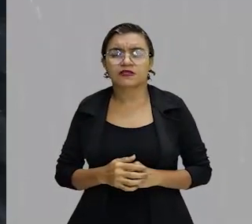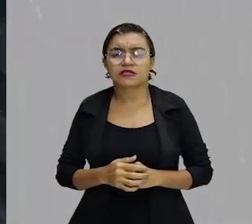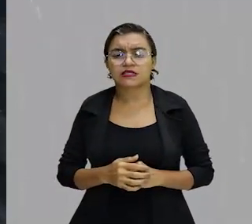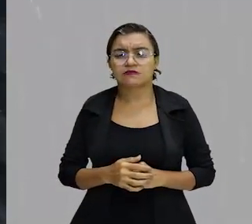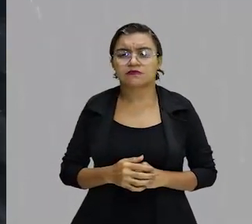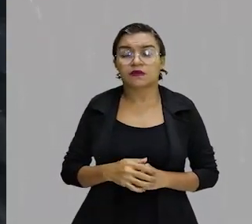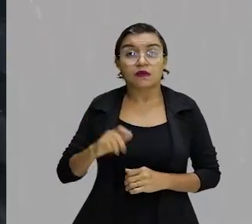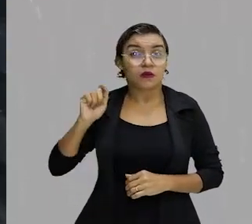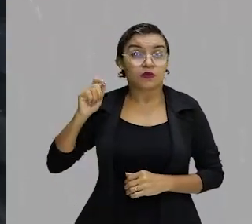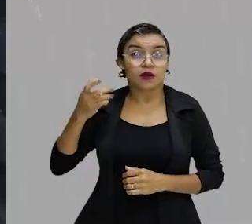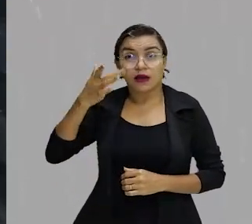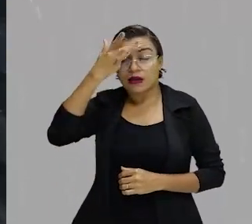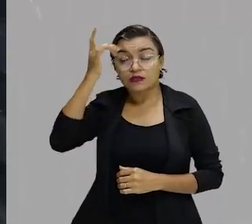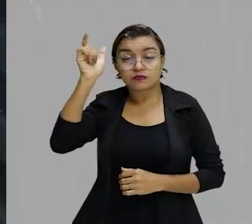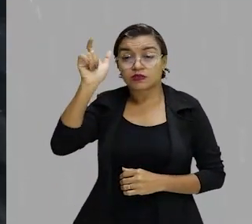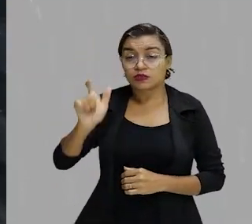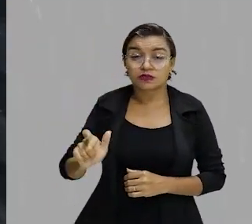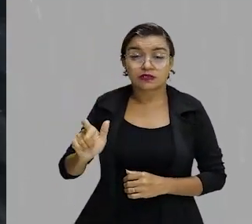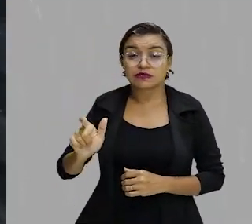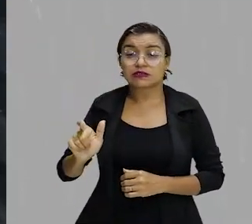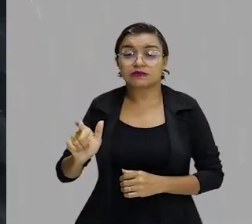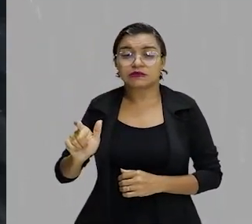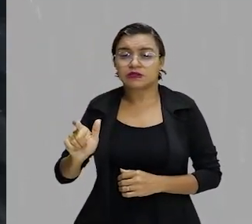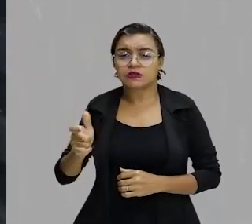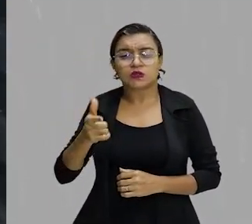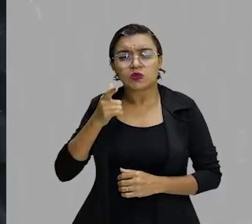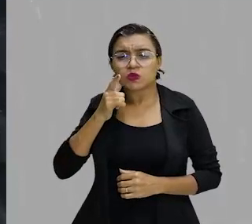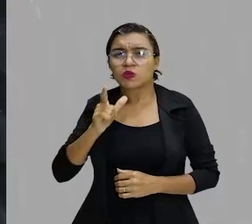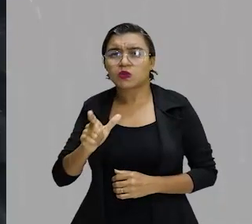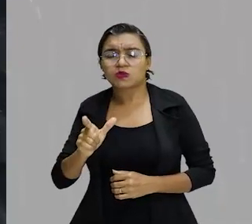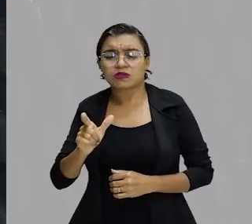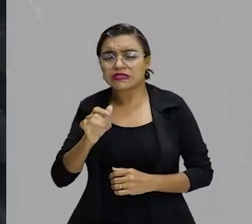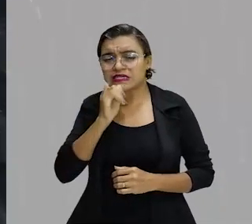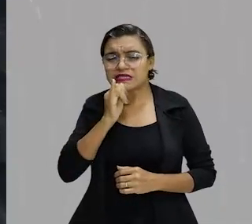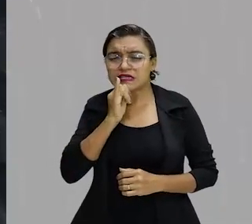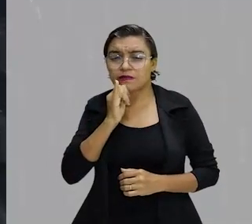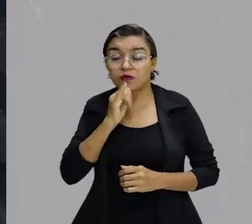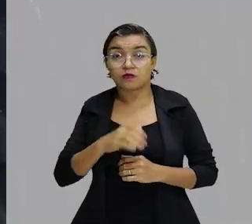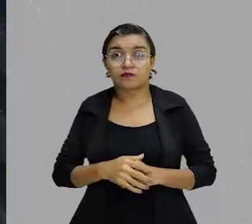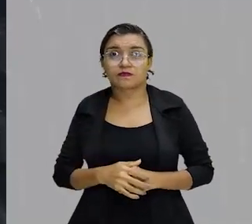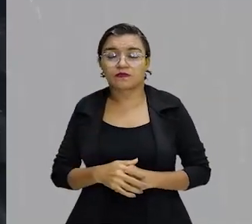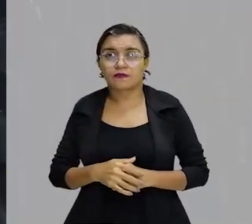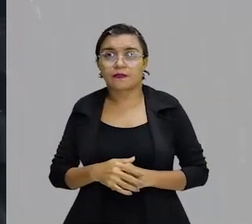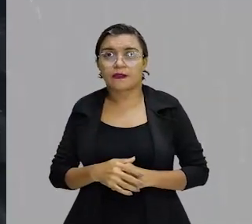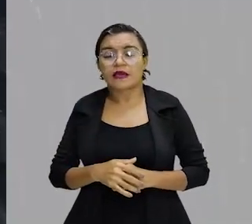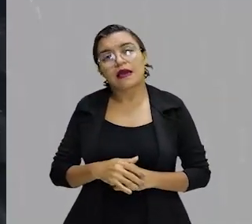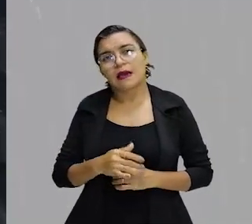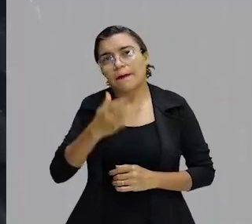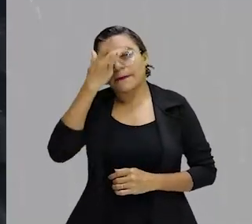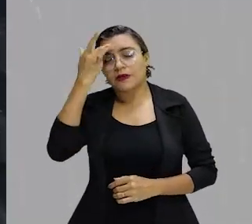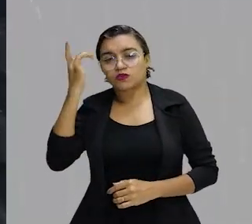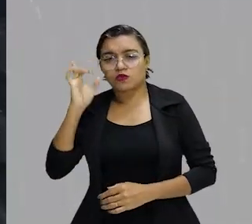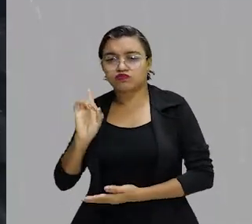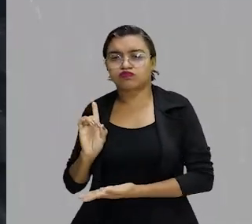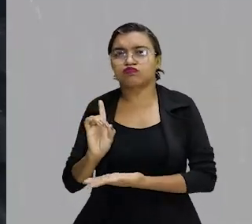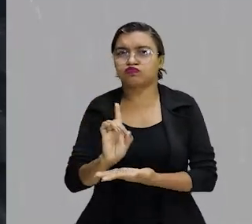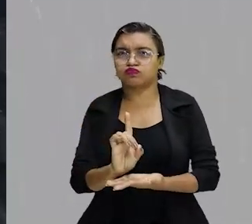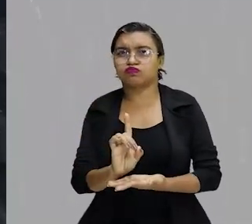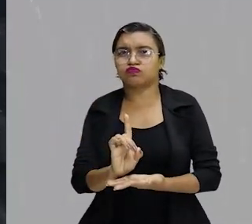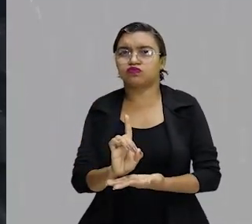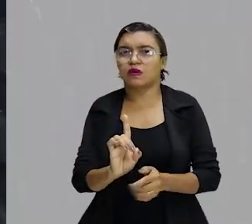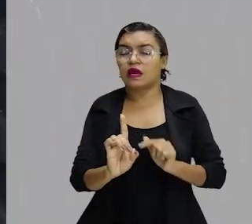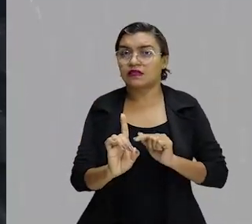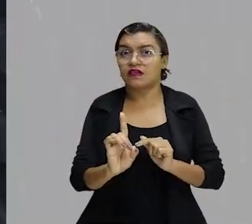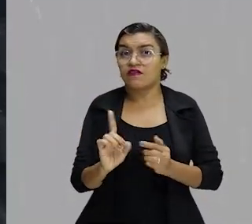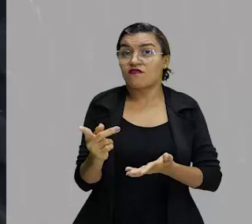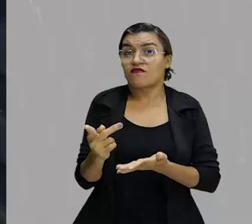das personagens. Flaw protagonist, quer dizer, um protagonista que não é perfeito. É um protagonista que tem falhas, um